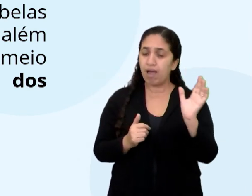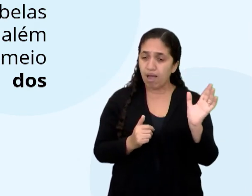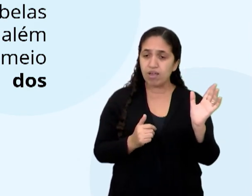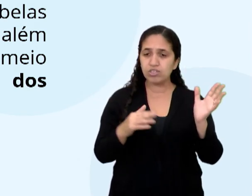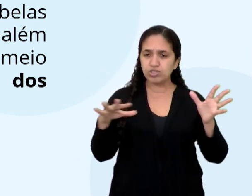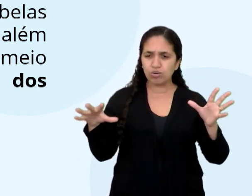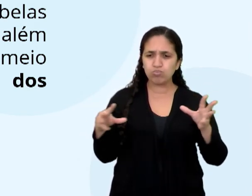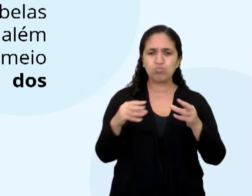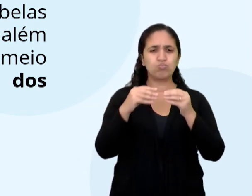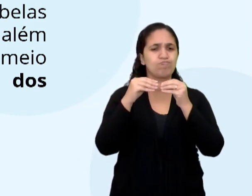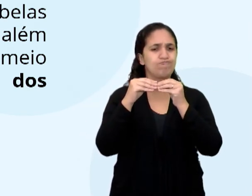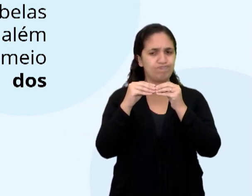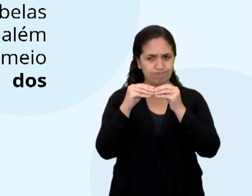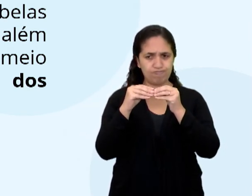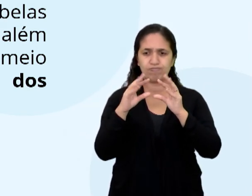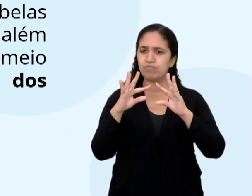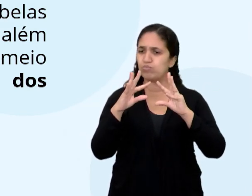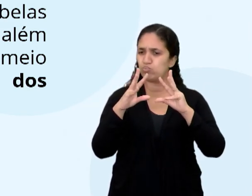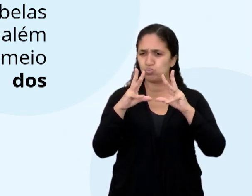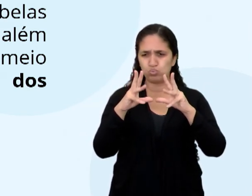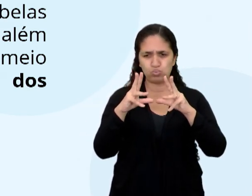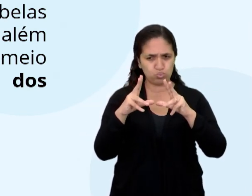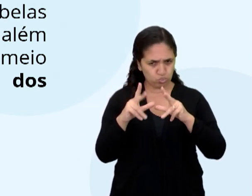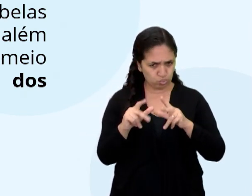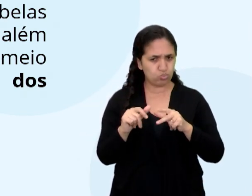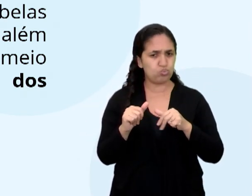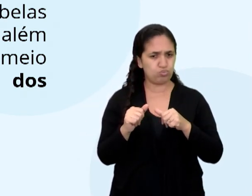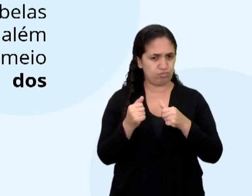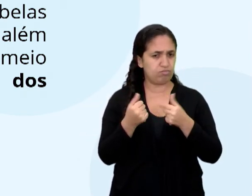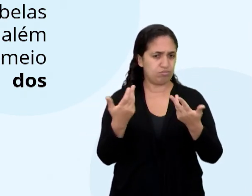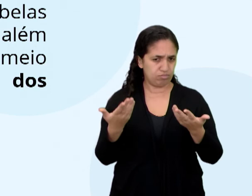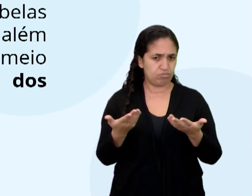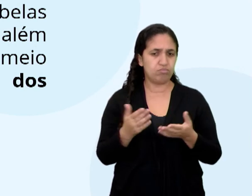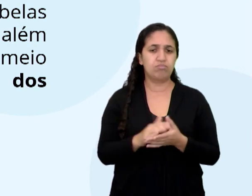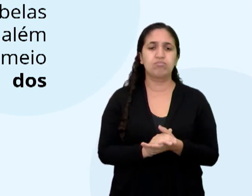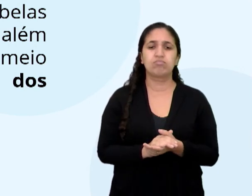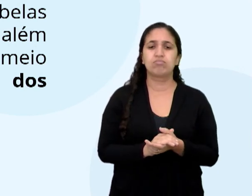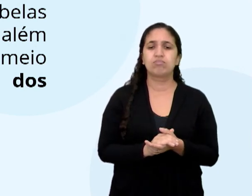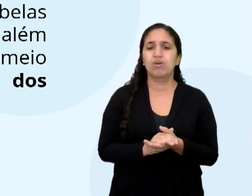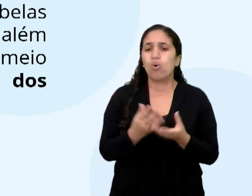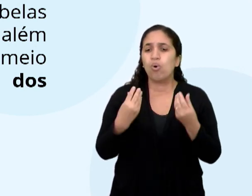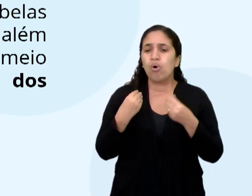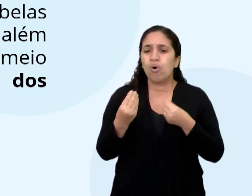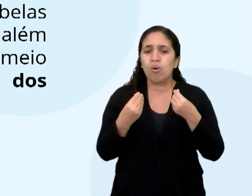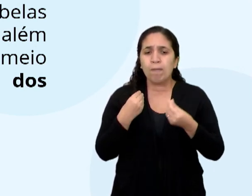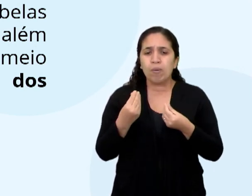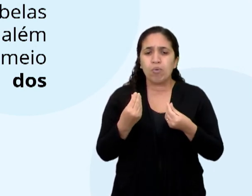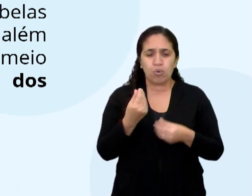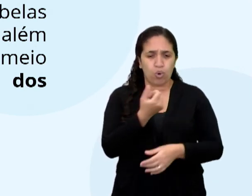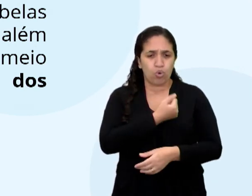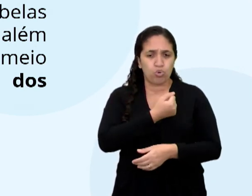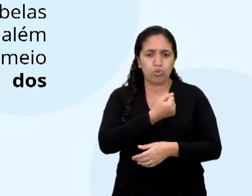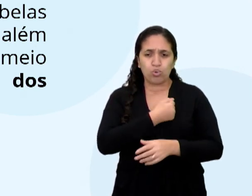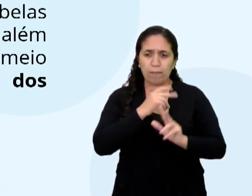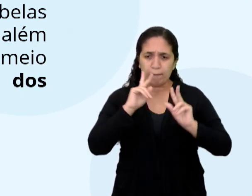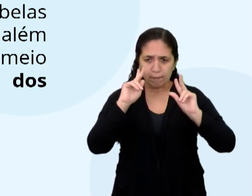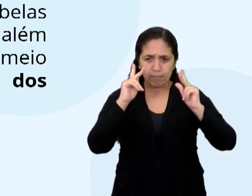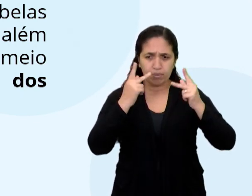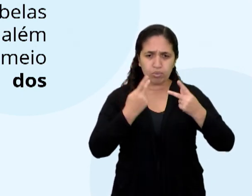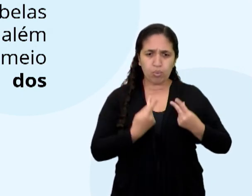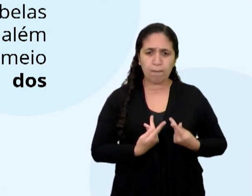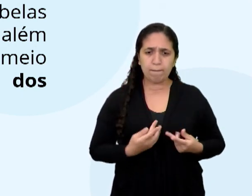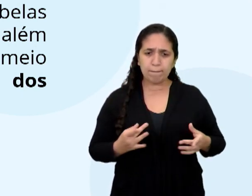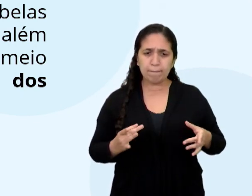fez um condensado aí de tudo que a gente falou nessa atividade integrada. De que forma a humanização